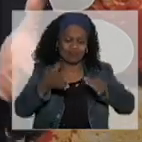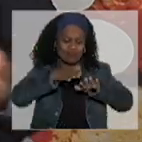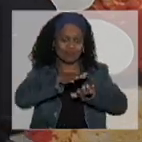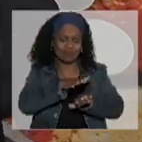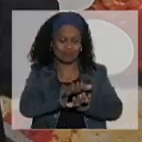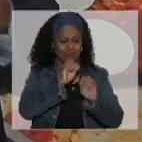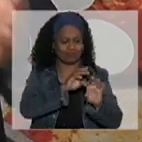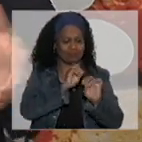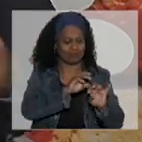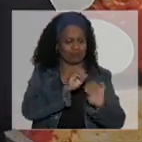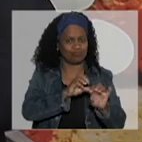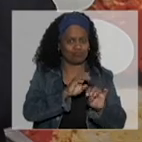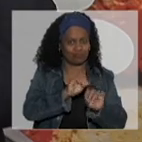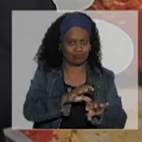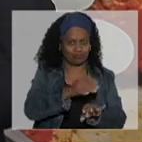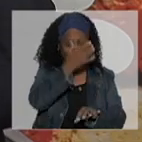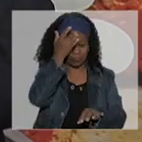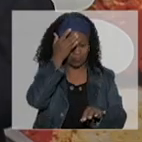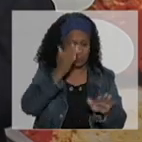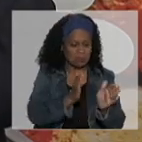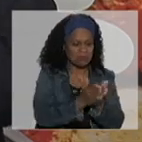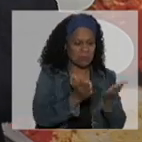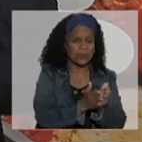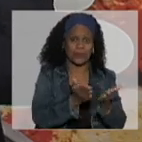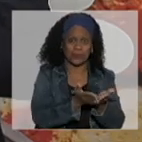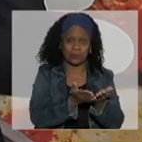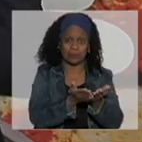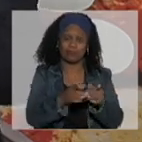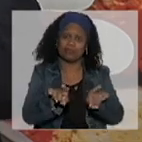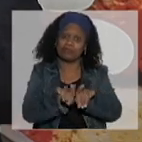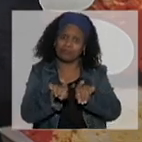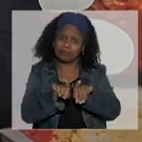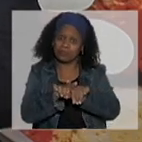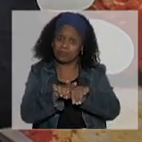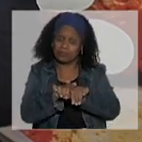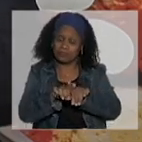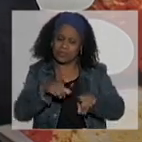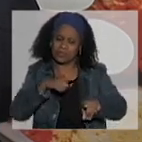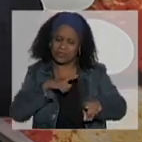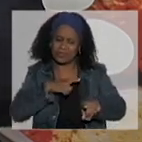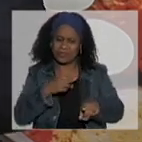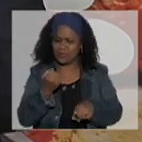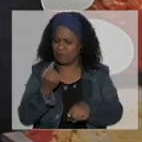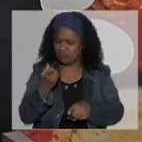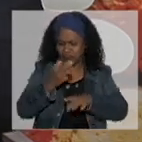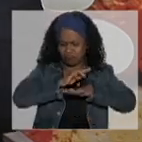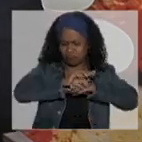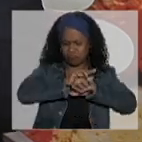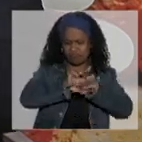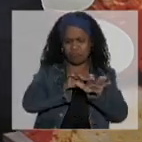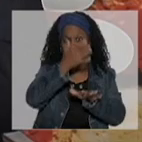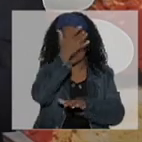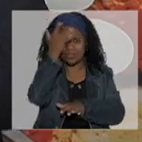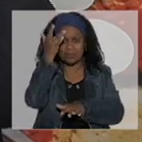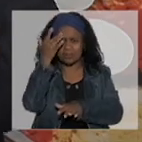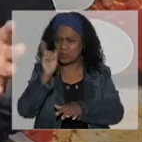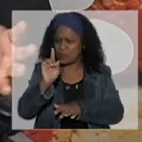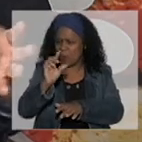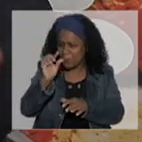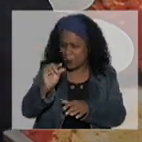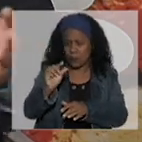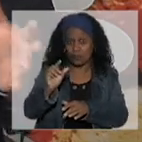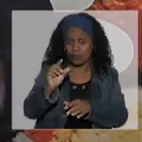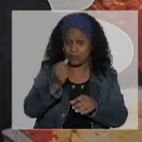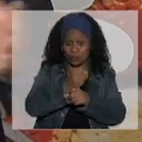de inclusão favorecendo alunos de classe popular é permitir que a gente tirasse um dezenas de milhões de pessoas não é